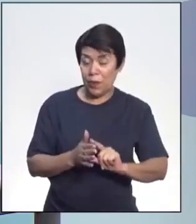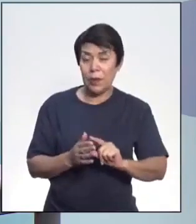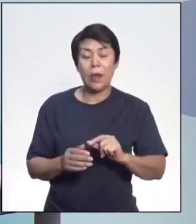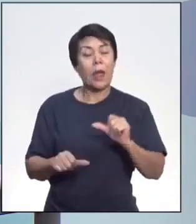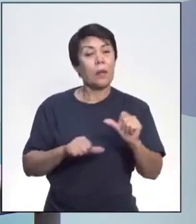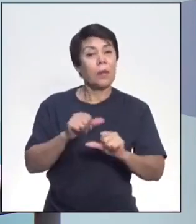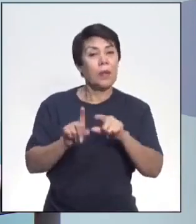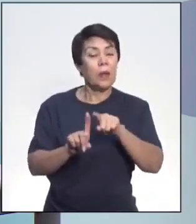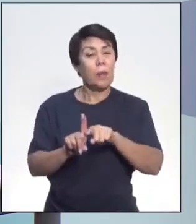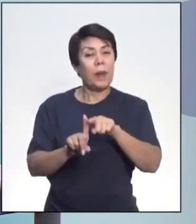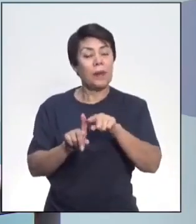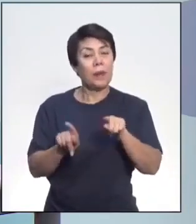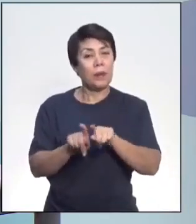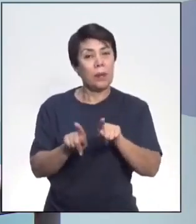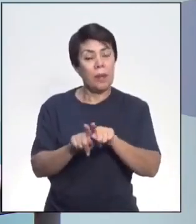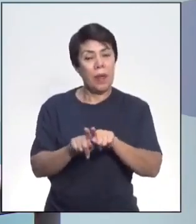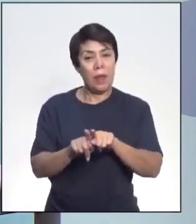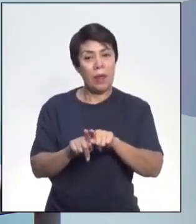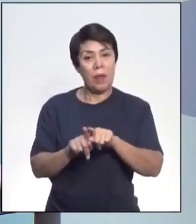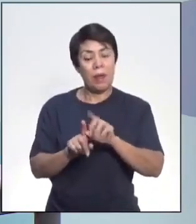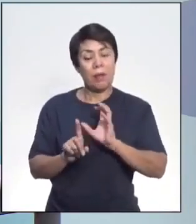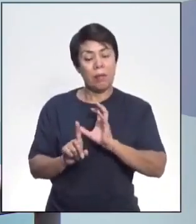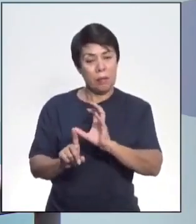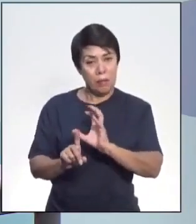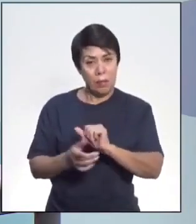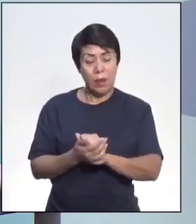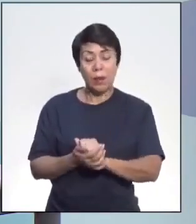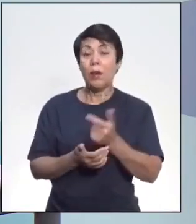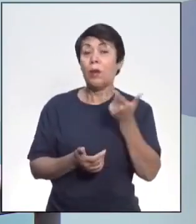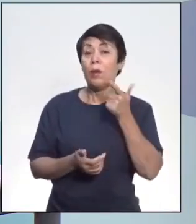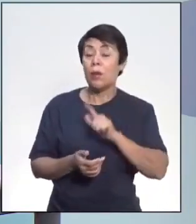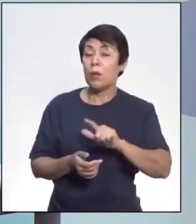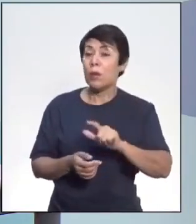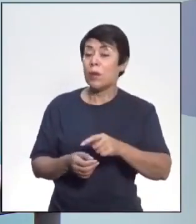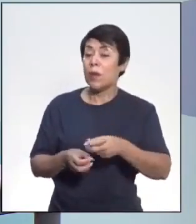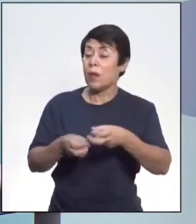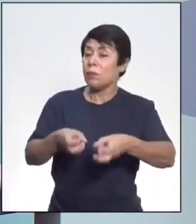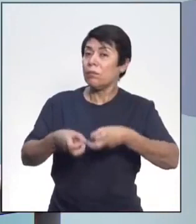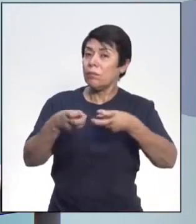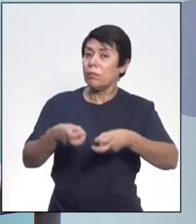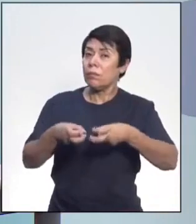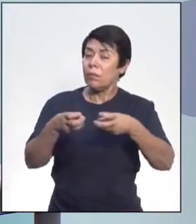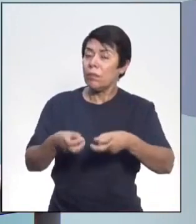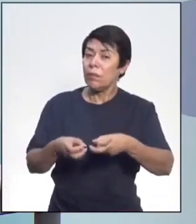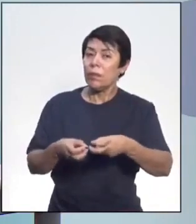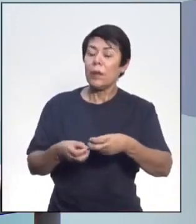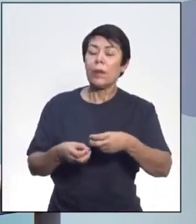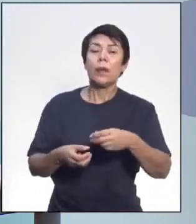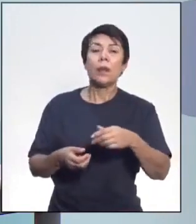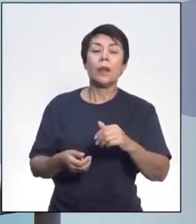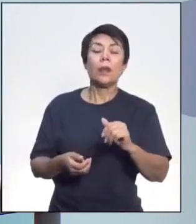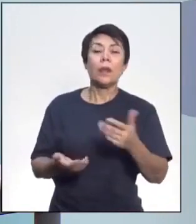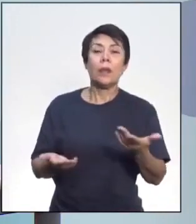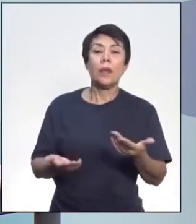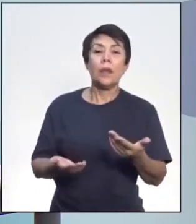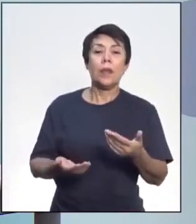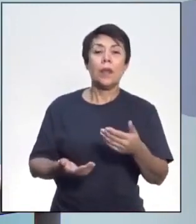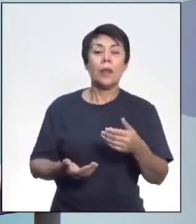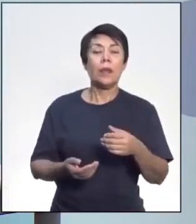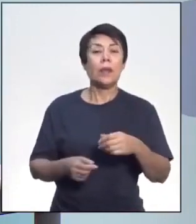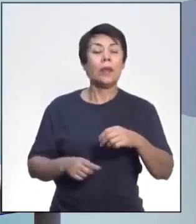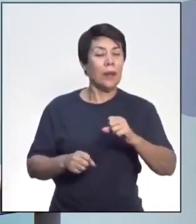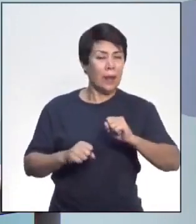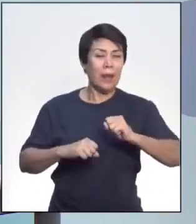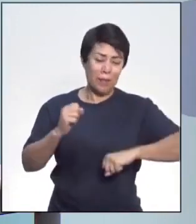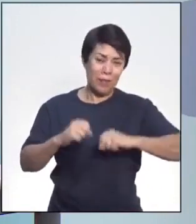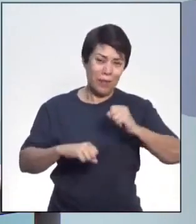e temperatura, ele conseguia chegar numa quantidade aceitável, né, viável